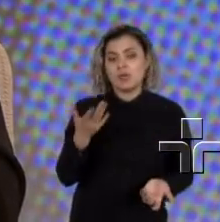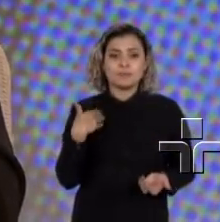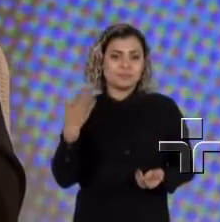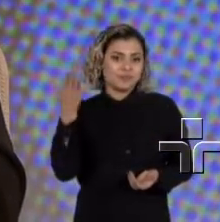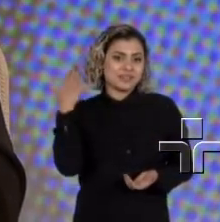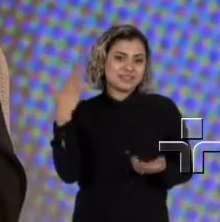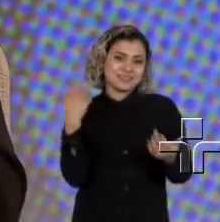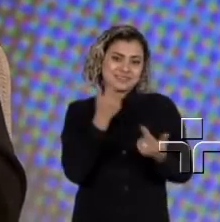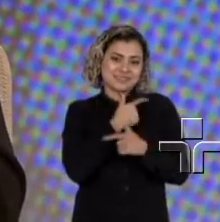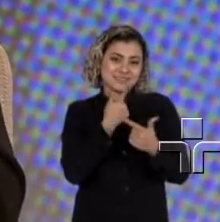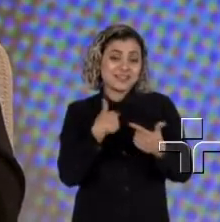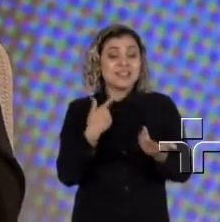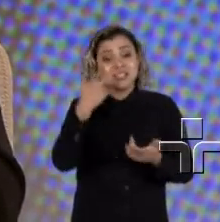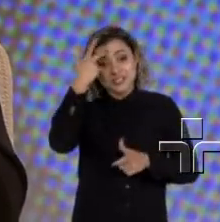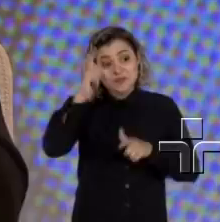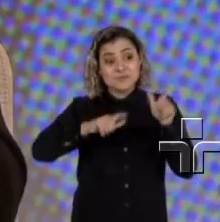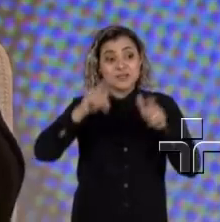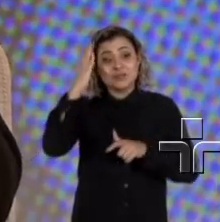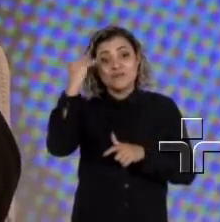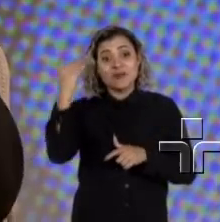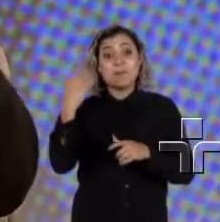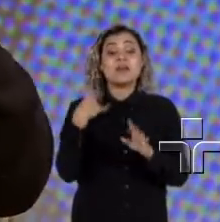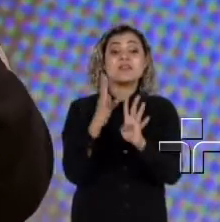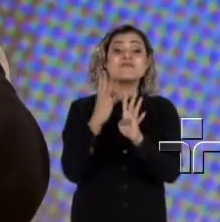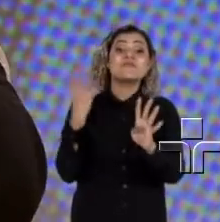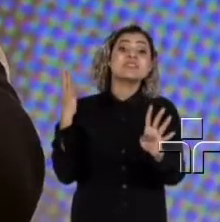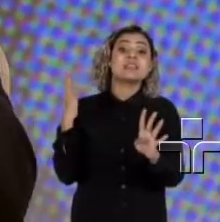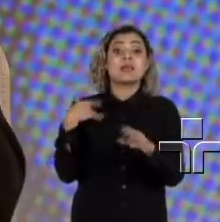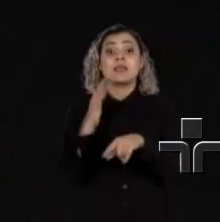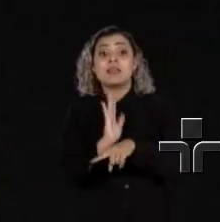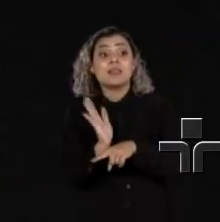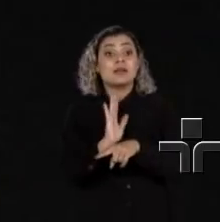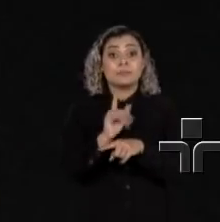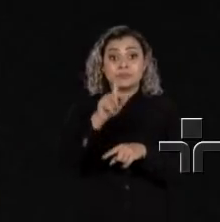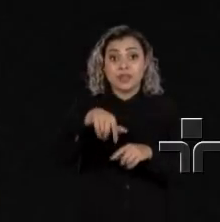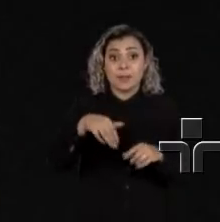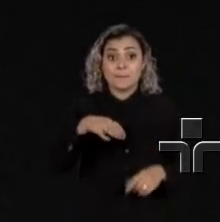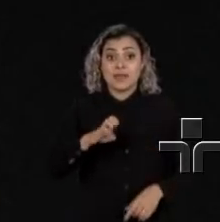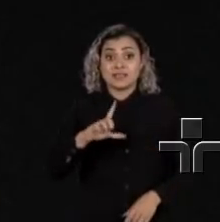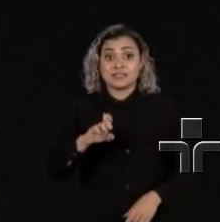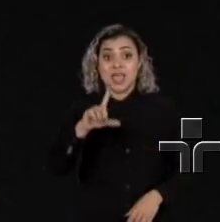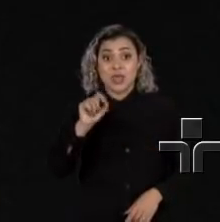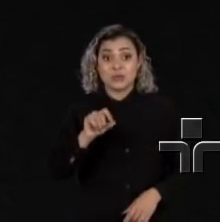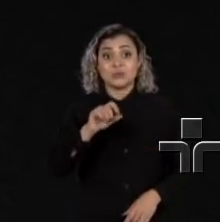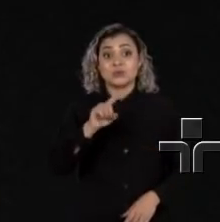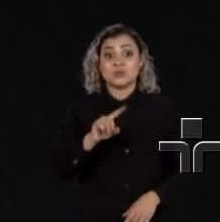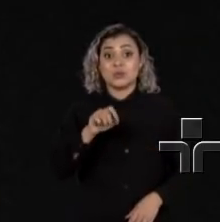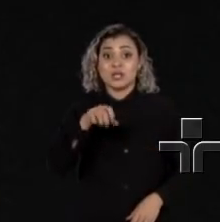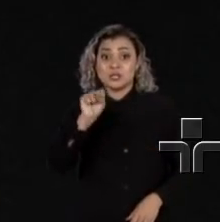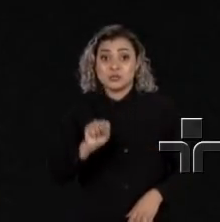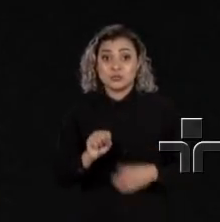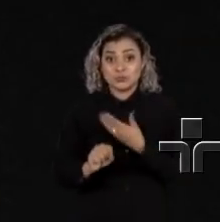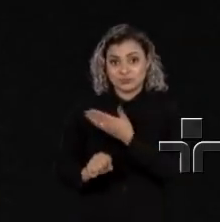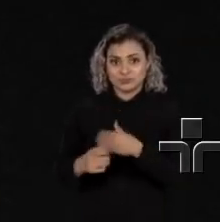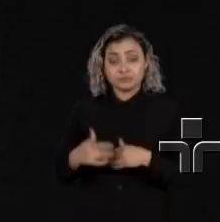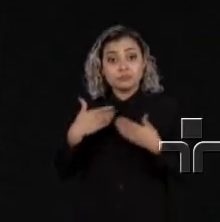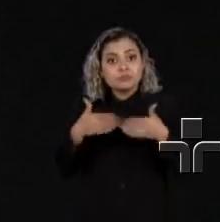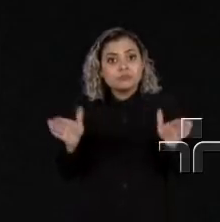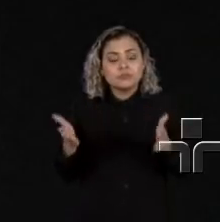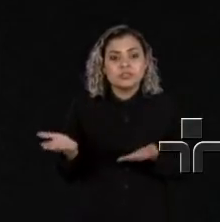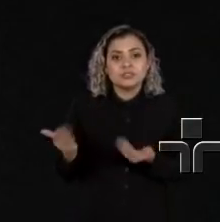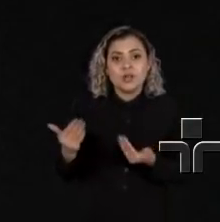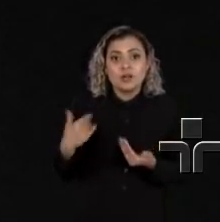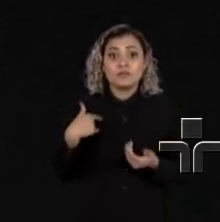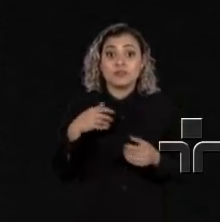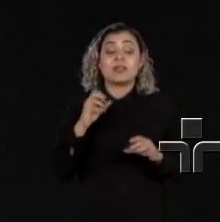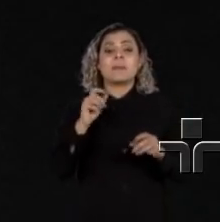tinha gente na porta do cinema. E aí, aquele é o menino do Marcelo Zona Sul. O sucesso era tão grande que quando eu estreiei na televisão, em